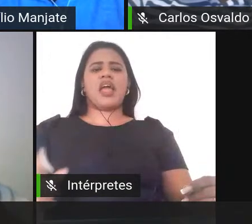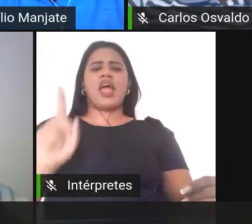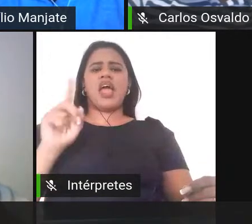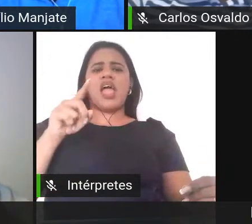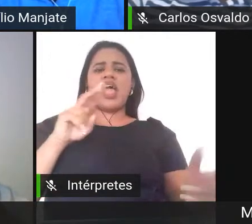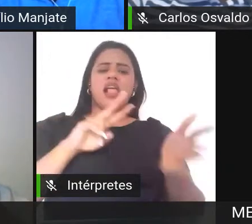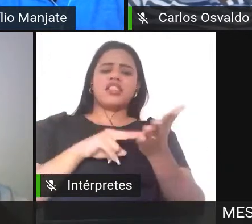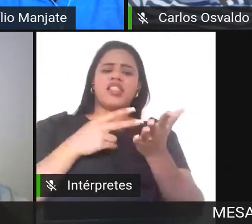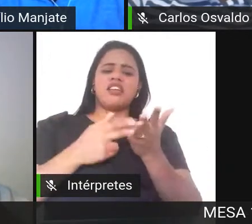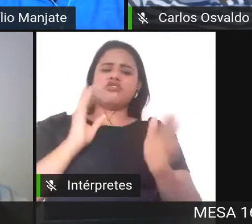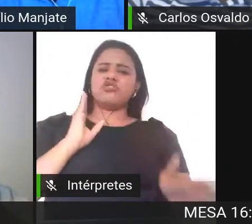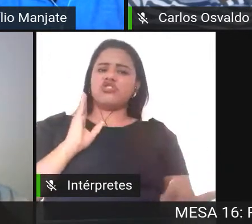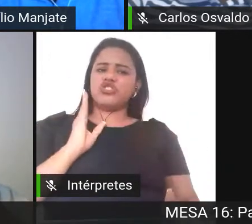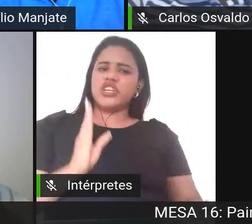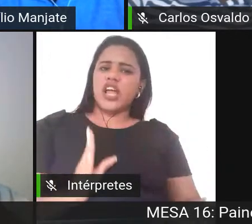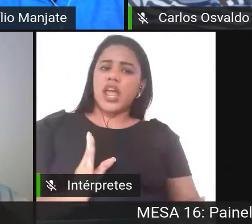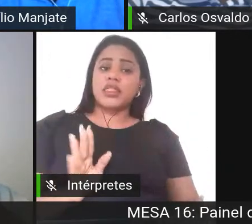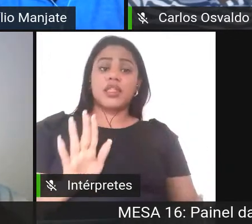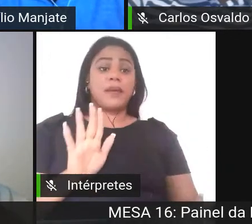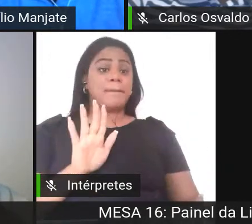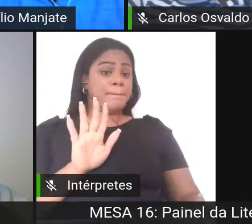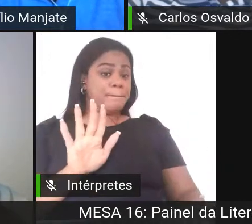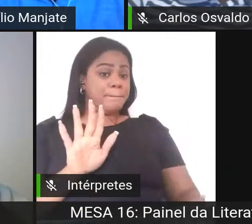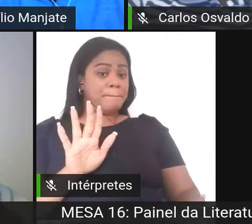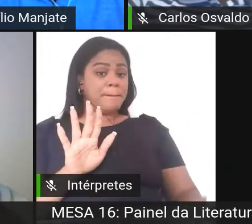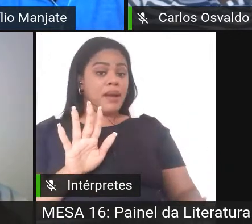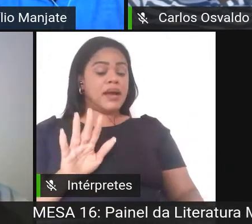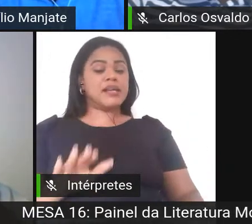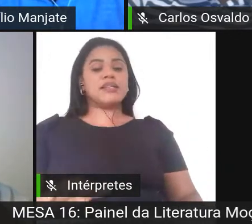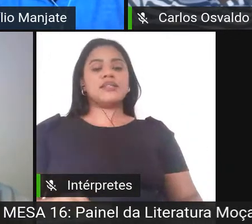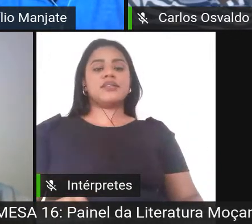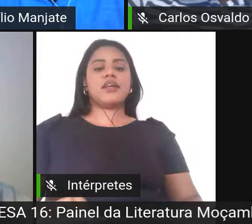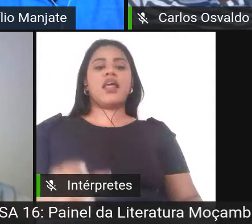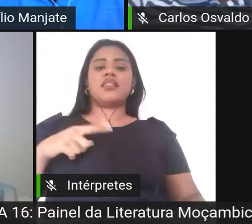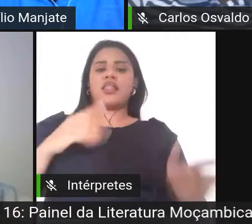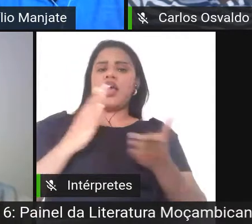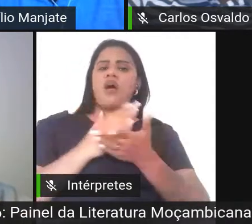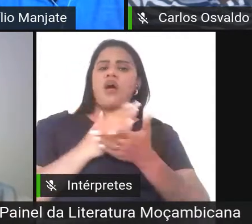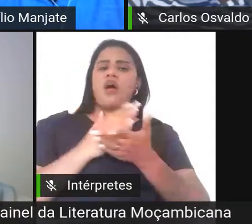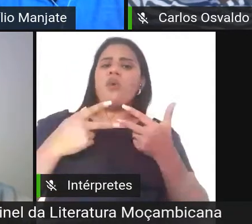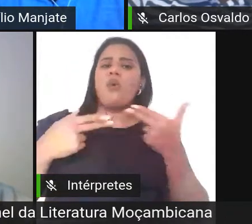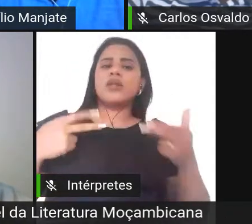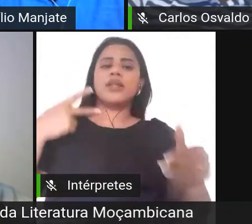também dizendo alguma coisa sobre a política moçambicana.